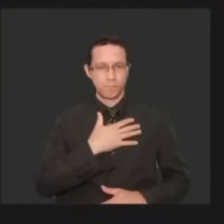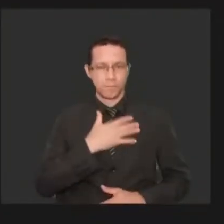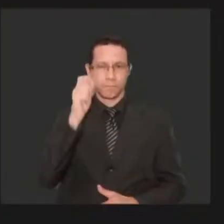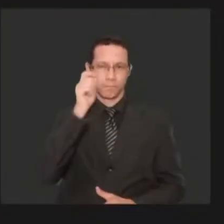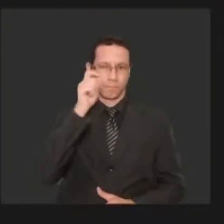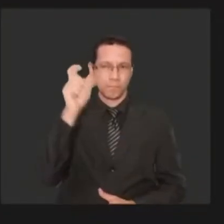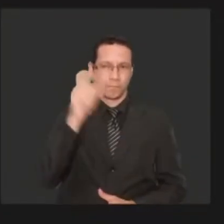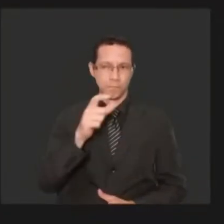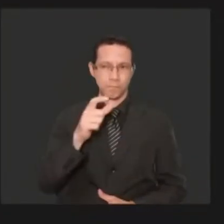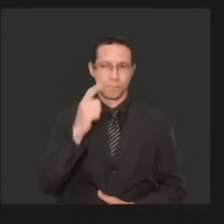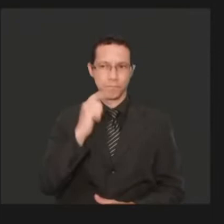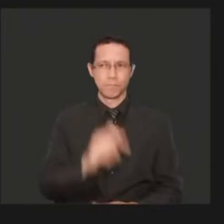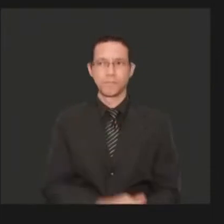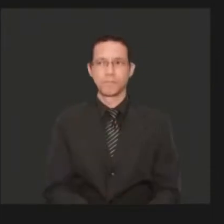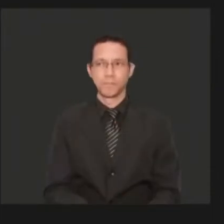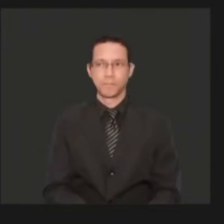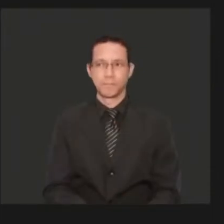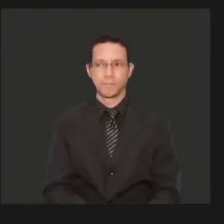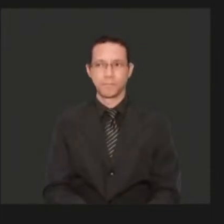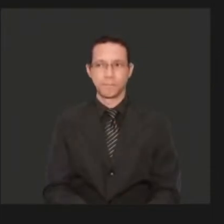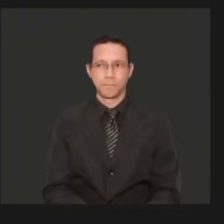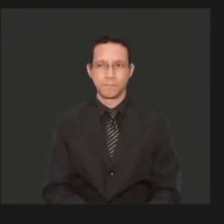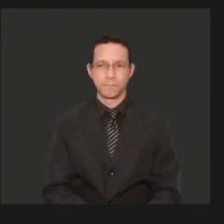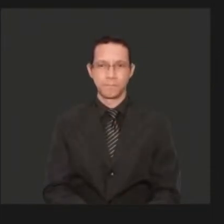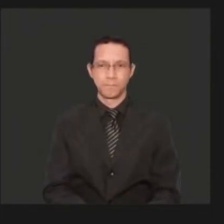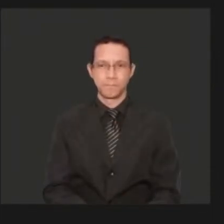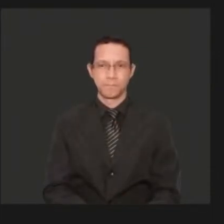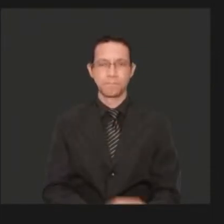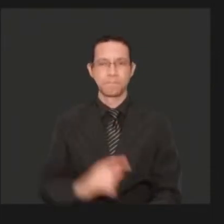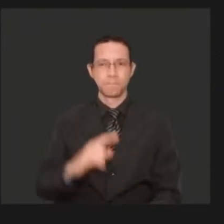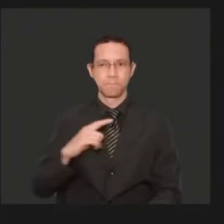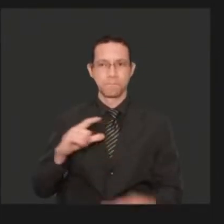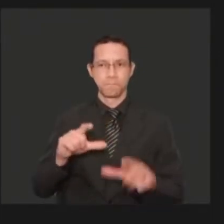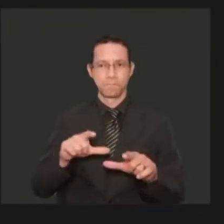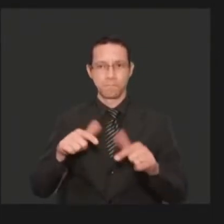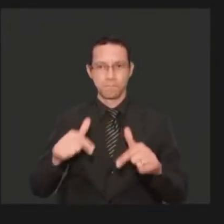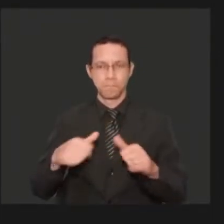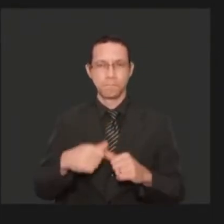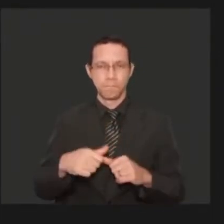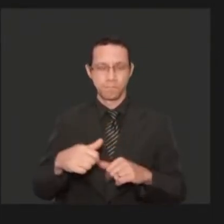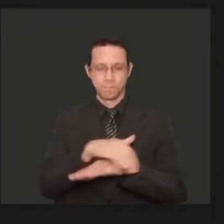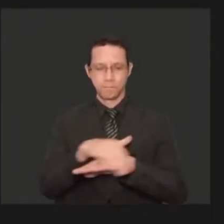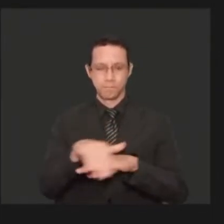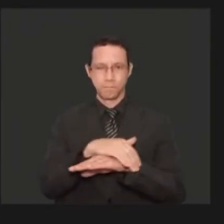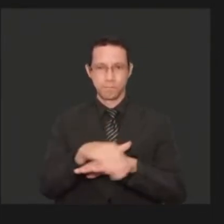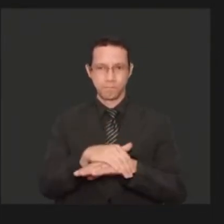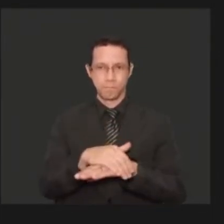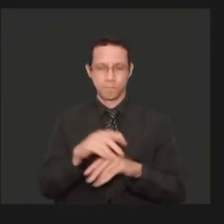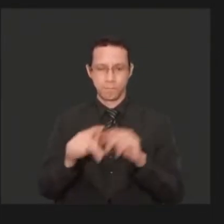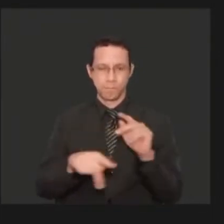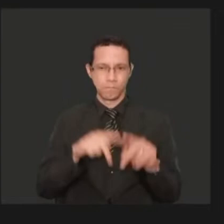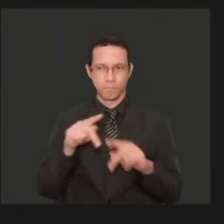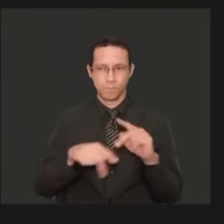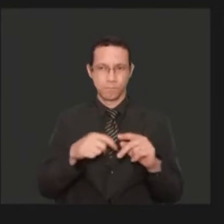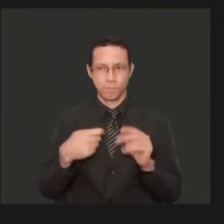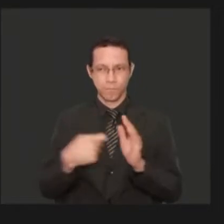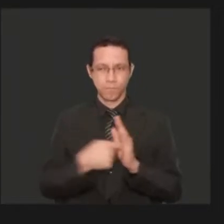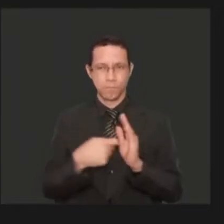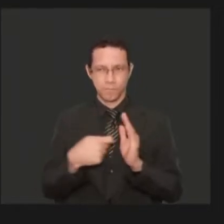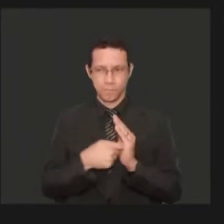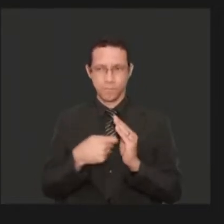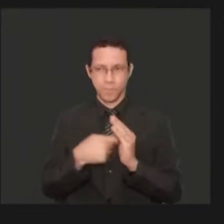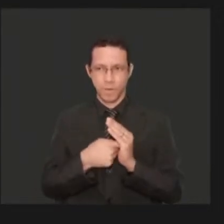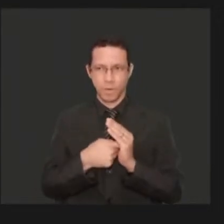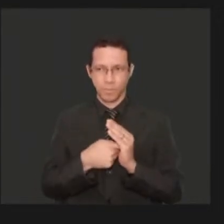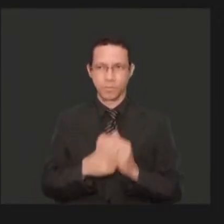que surgiu a partir da oitiva nas ruas da população, cobrando que